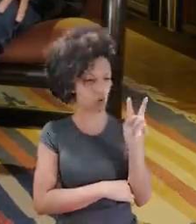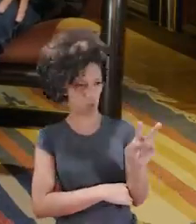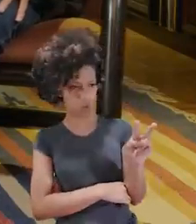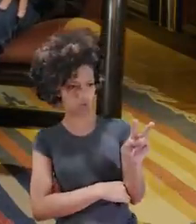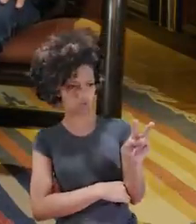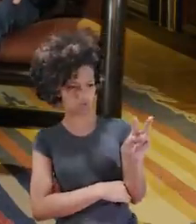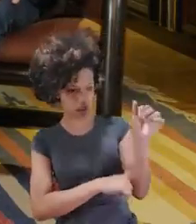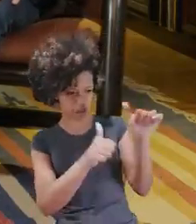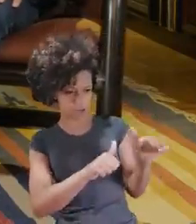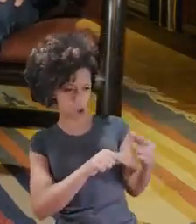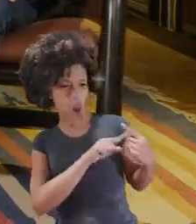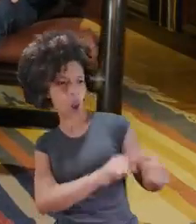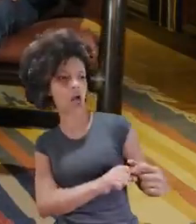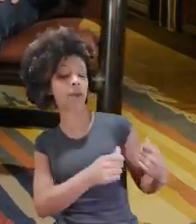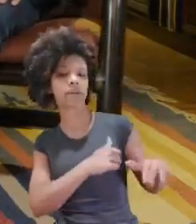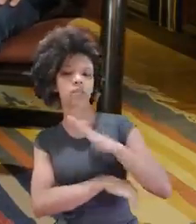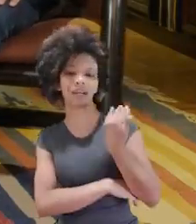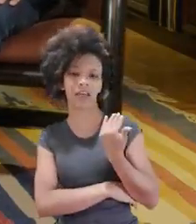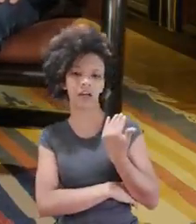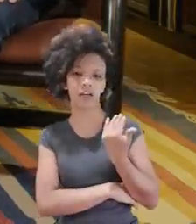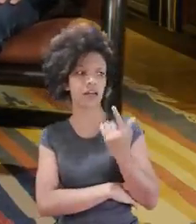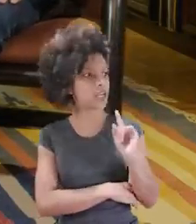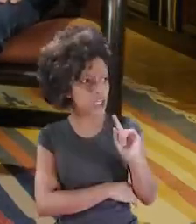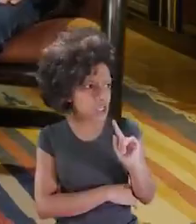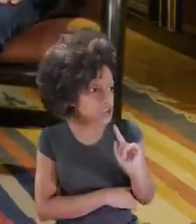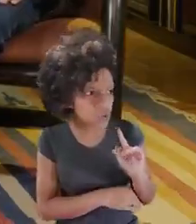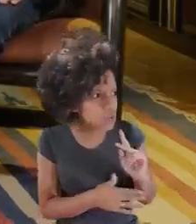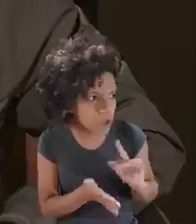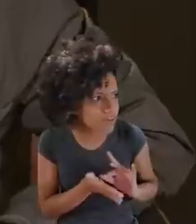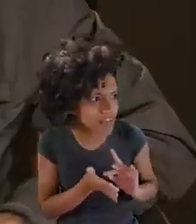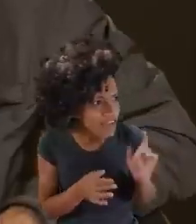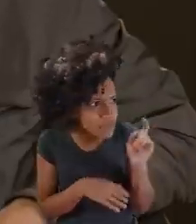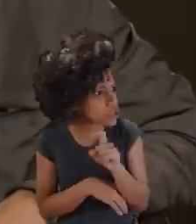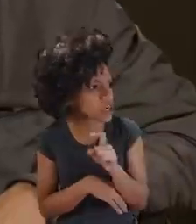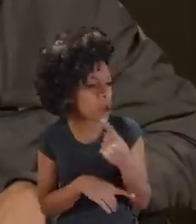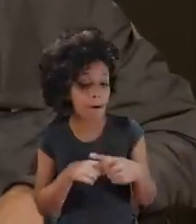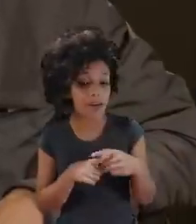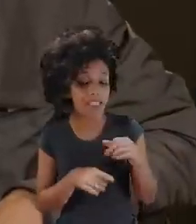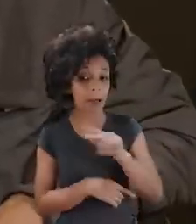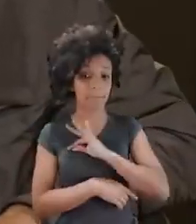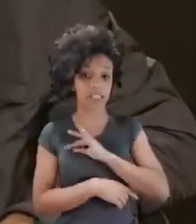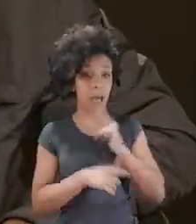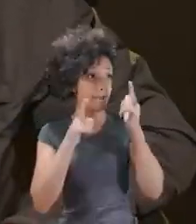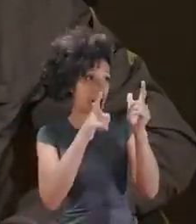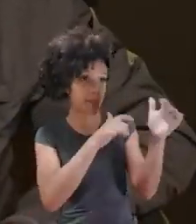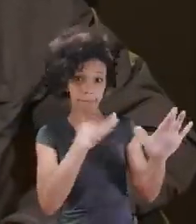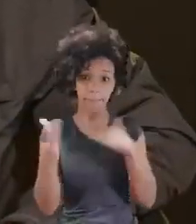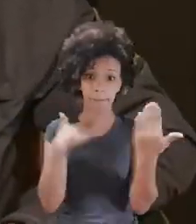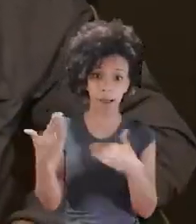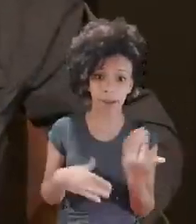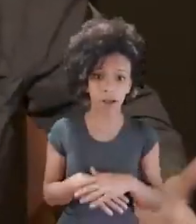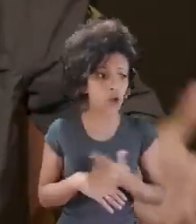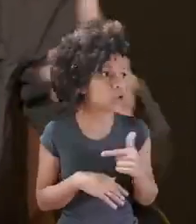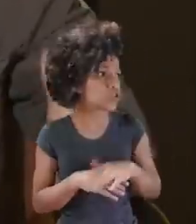que eu olho para o cara e vejo nele um inimigo e preciso matá-los Isso não é uma realidade se a polícia matasse tanto quanto falam que a